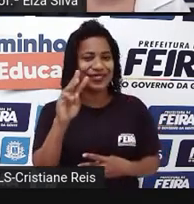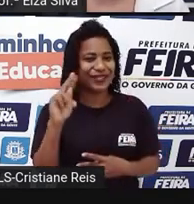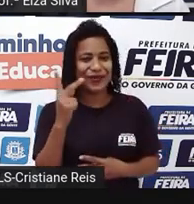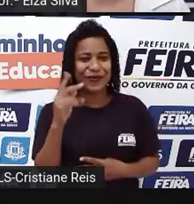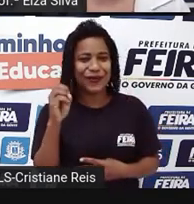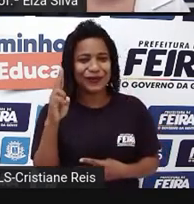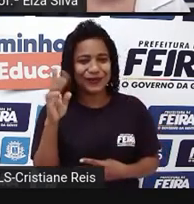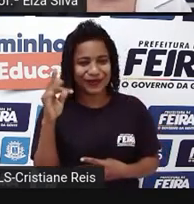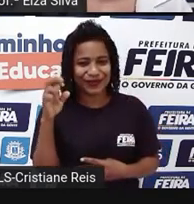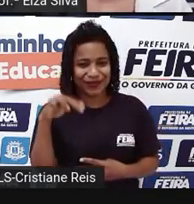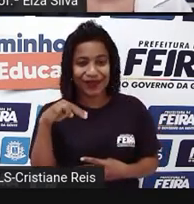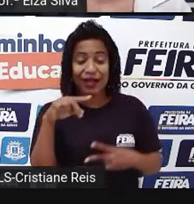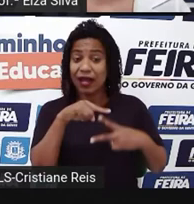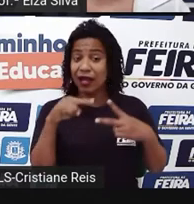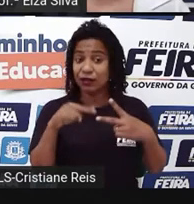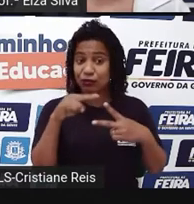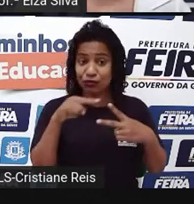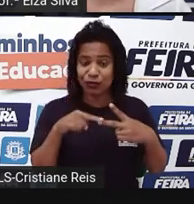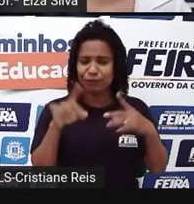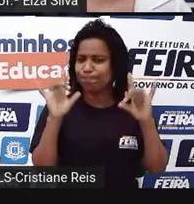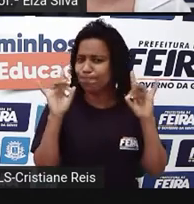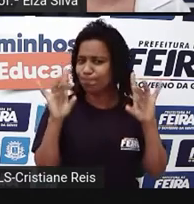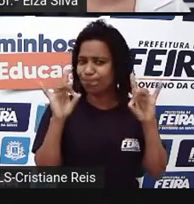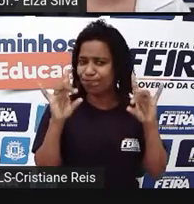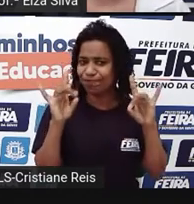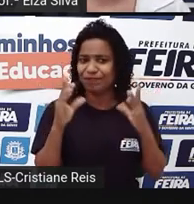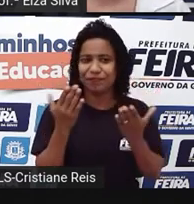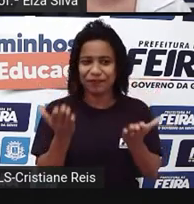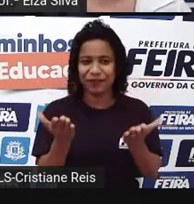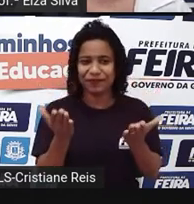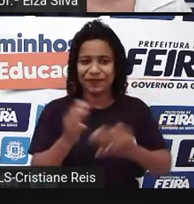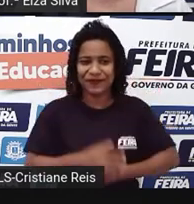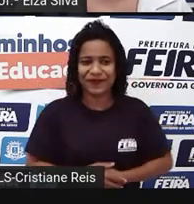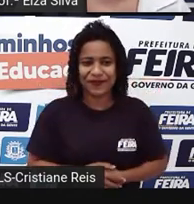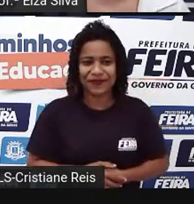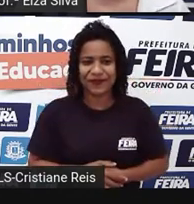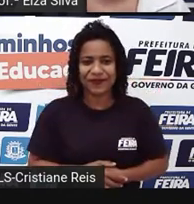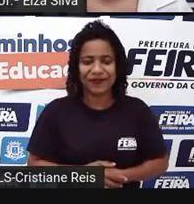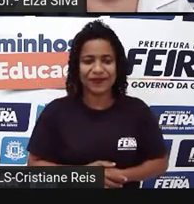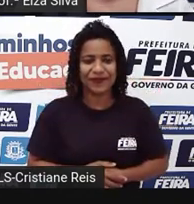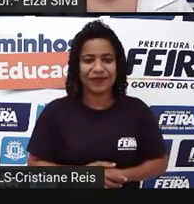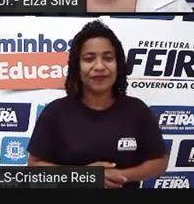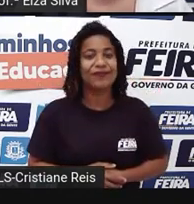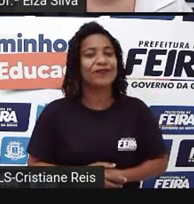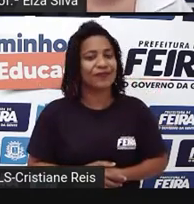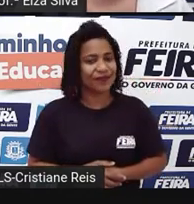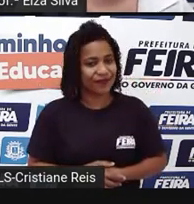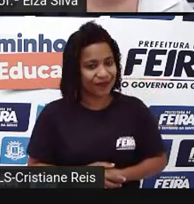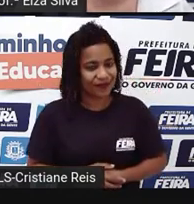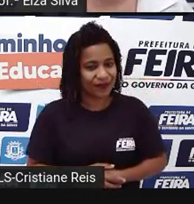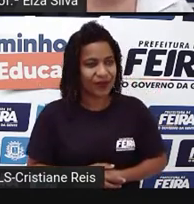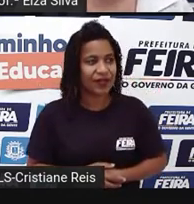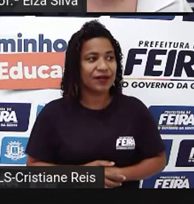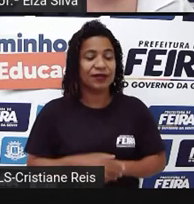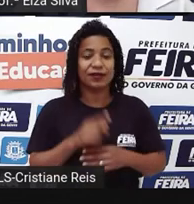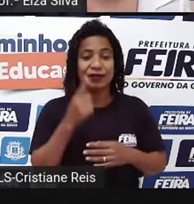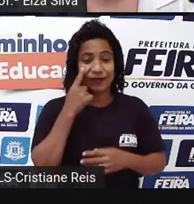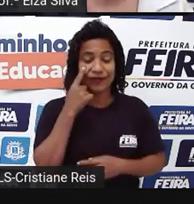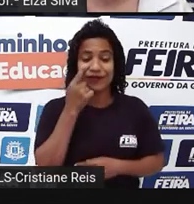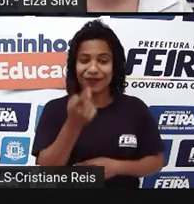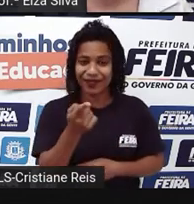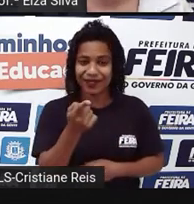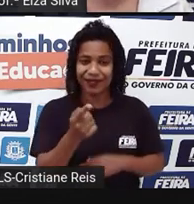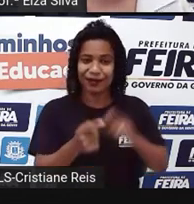famous singers. They are from the USA. They are America. Então, observem que aqui eu tenho um sujeito que está